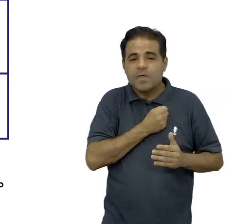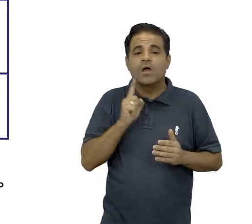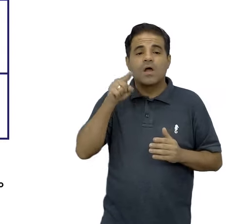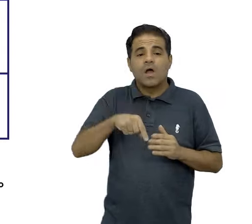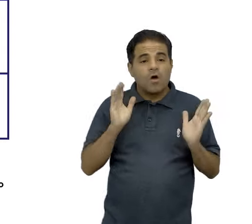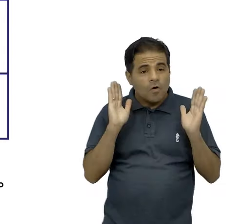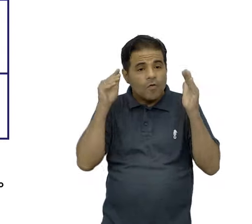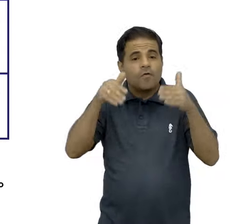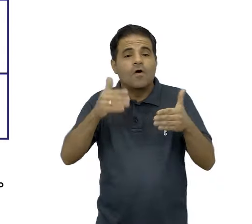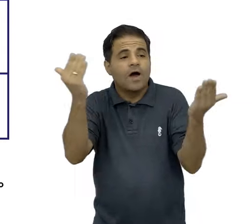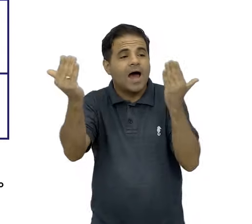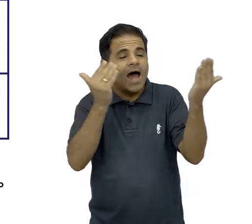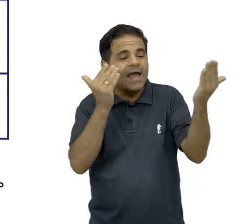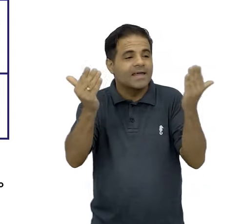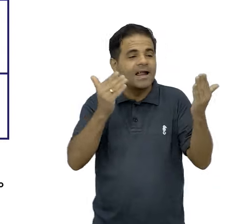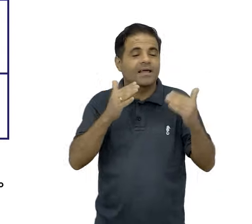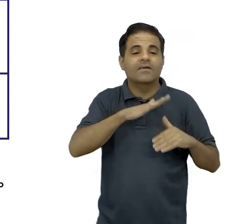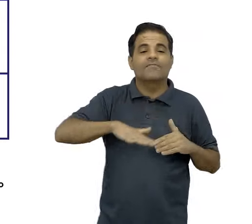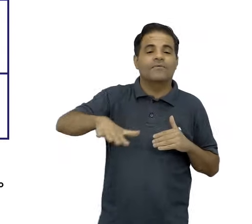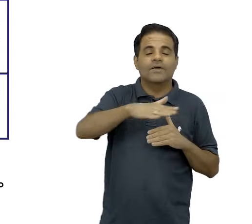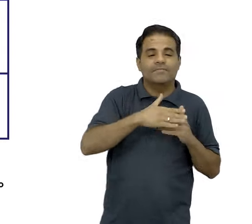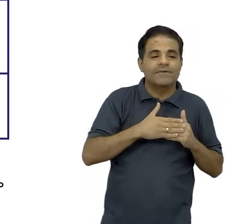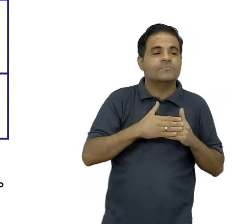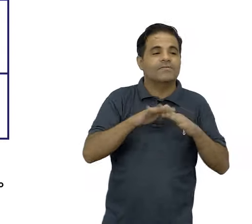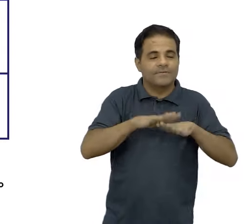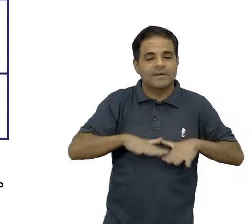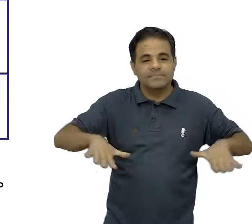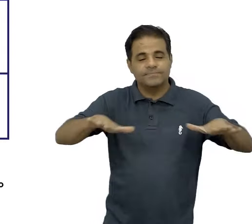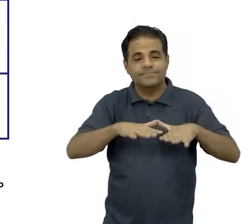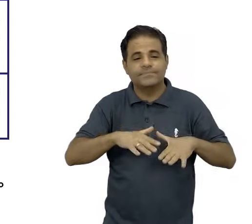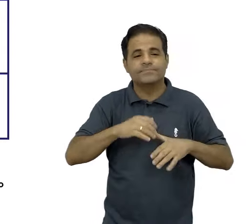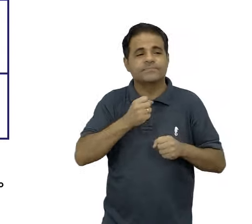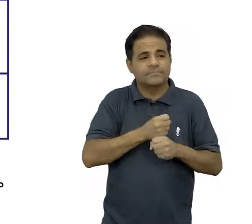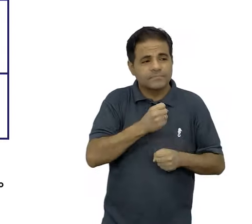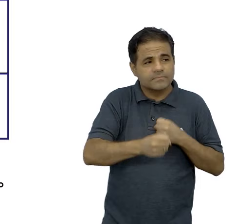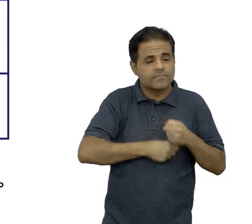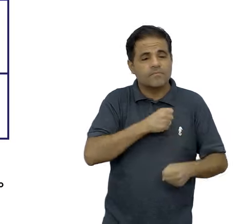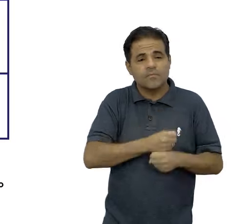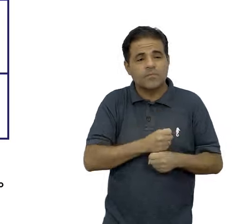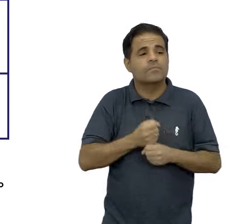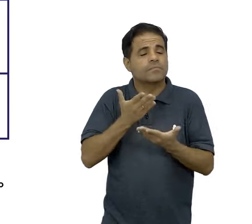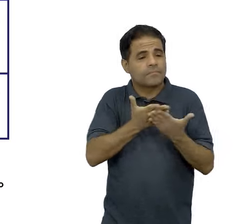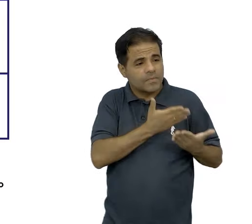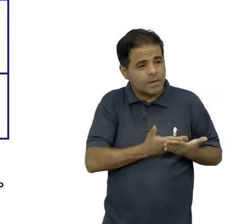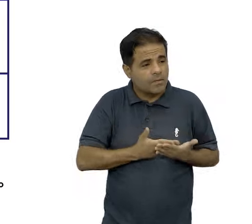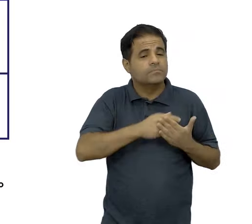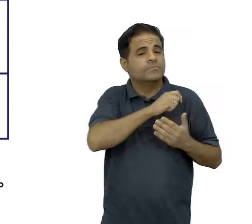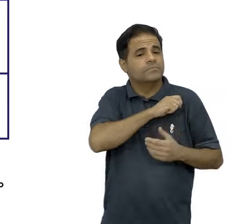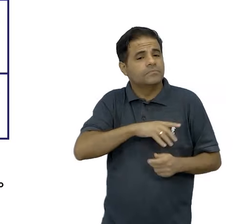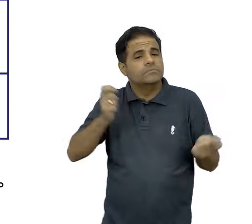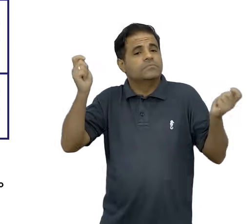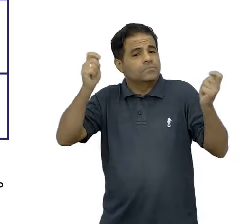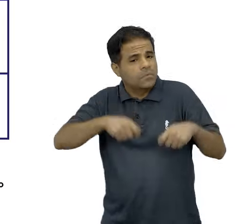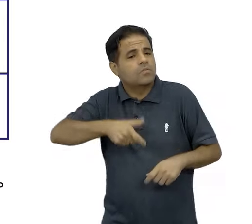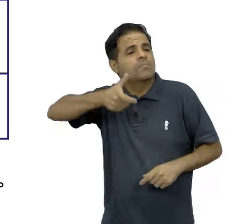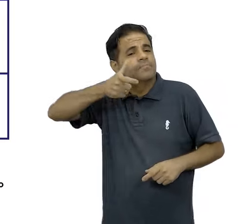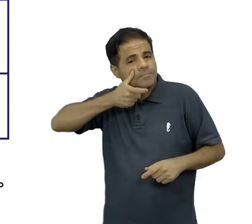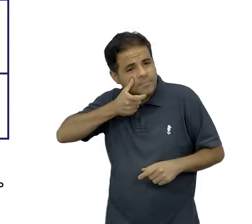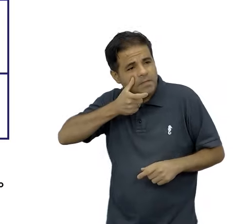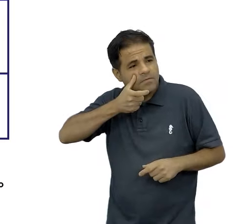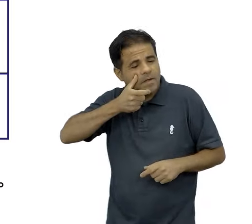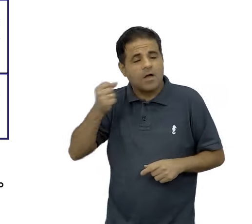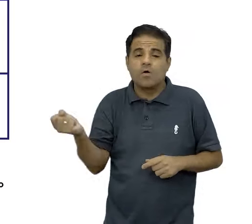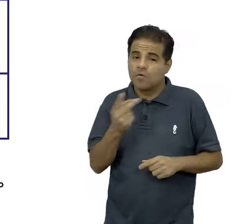na comparação e na ordenação de números naturais, de maneira que os estudantes possam observar aí